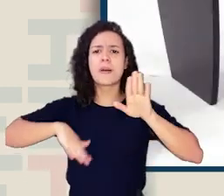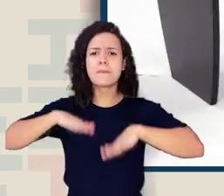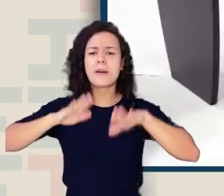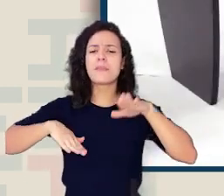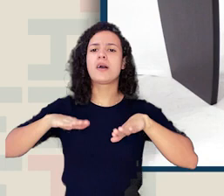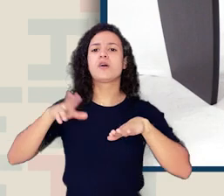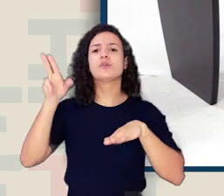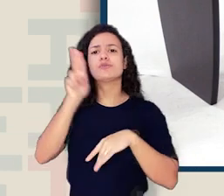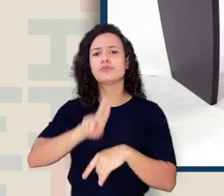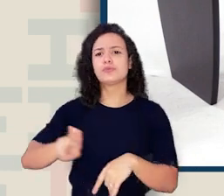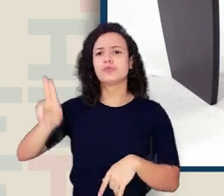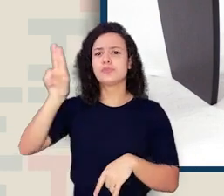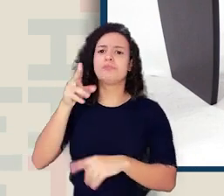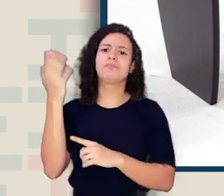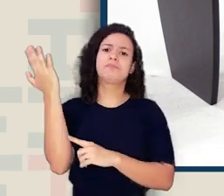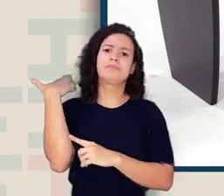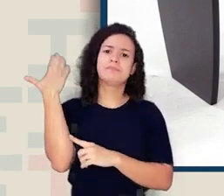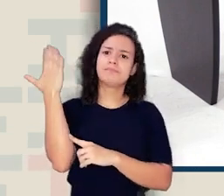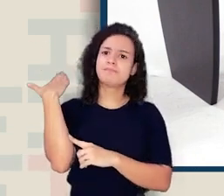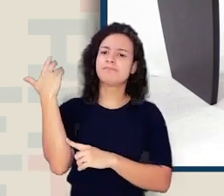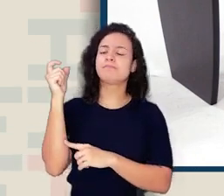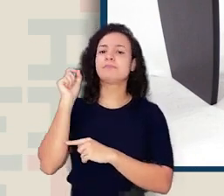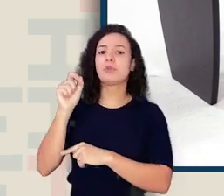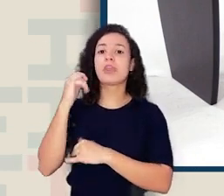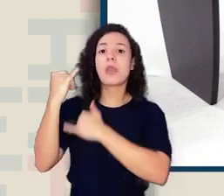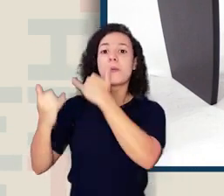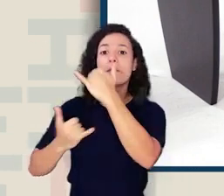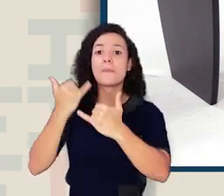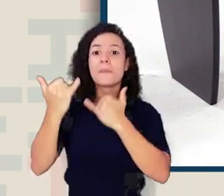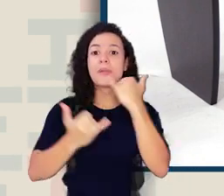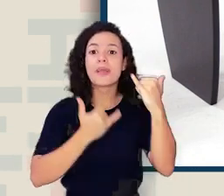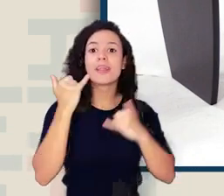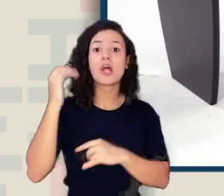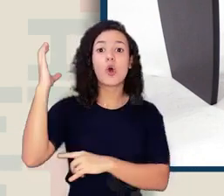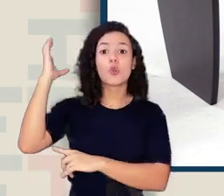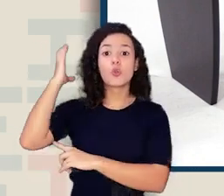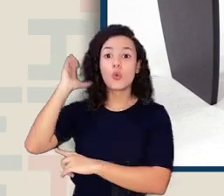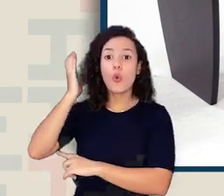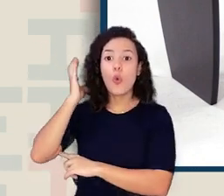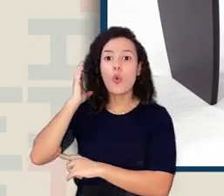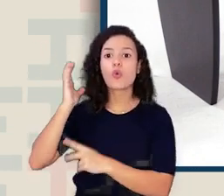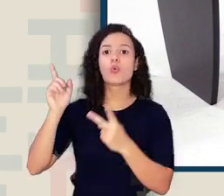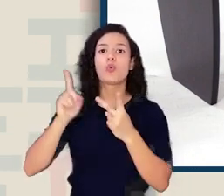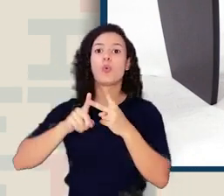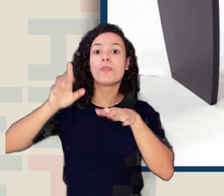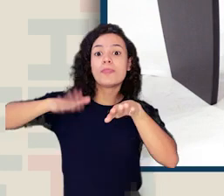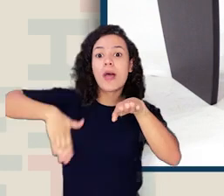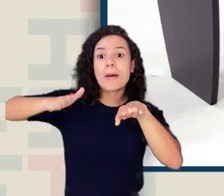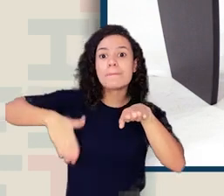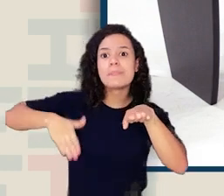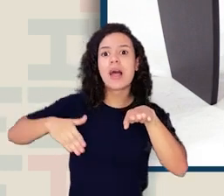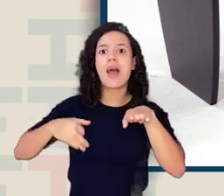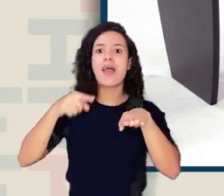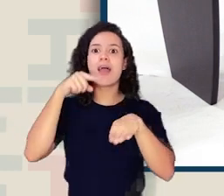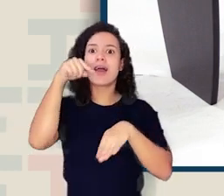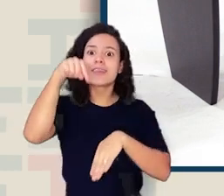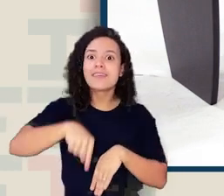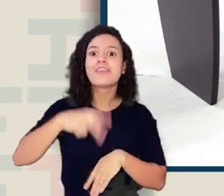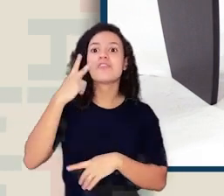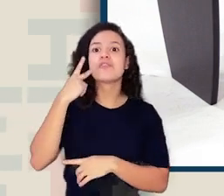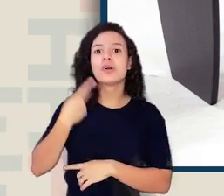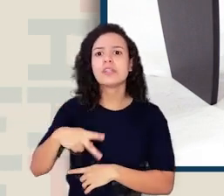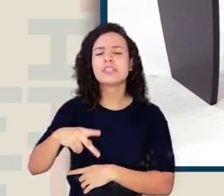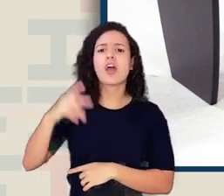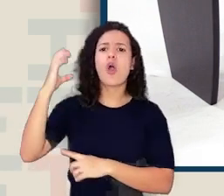Tais batidas eram muito presentes nas manifestações das brincadeiras do coco, nas brincadeiras da praia do nosso